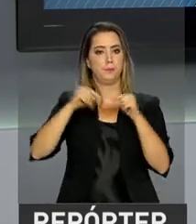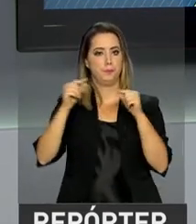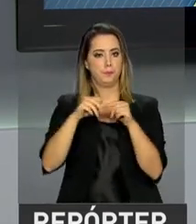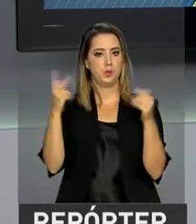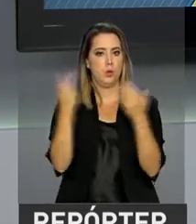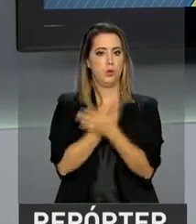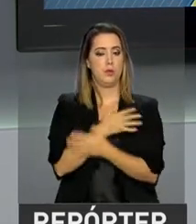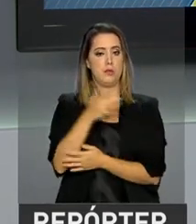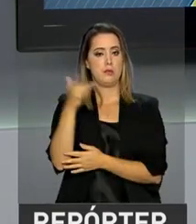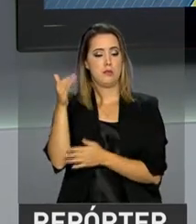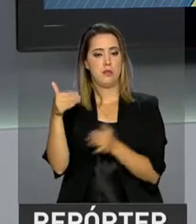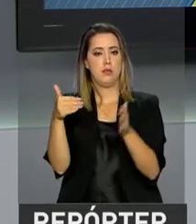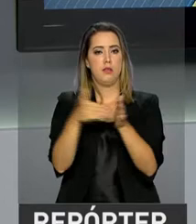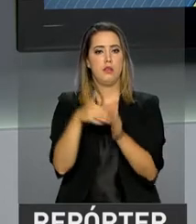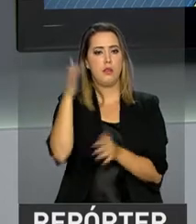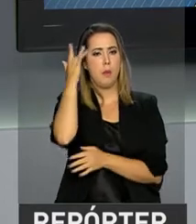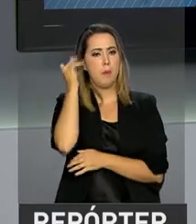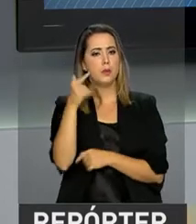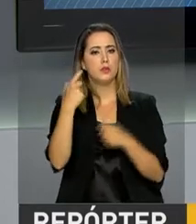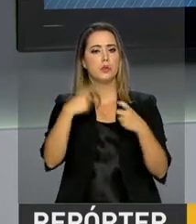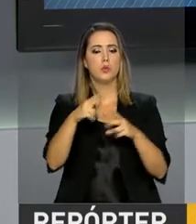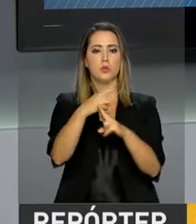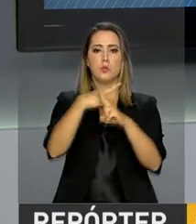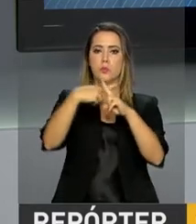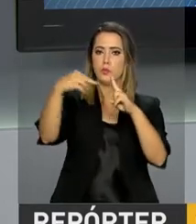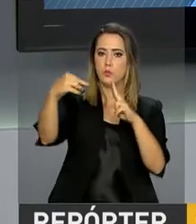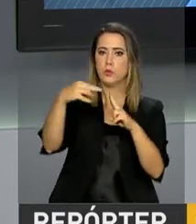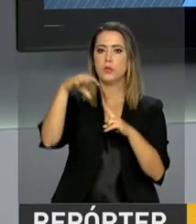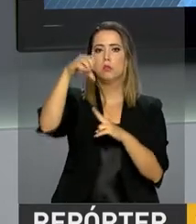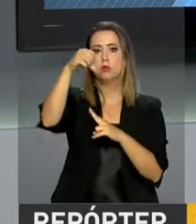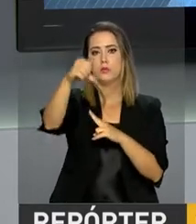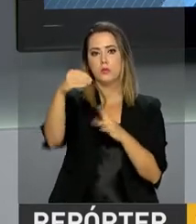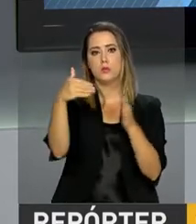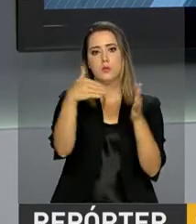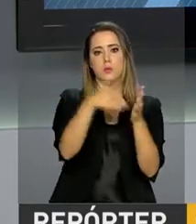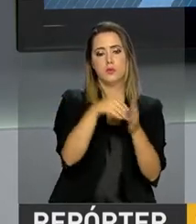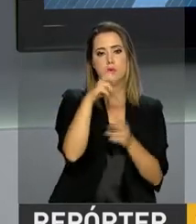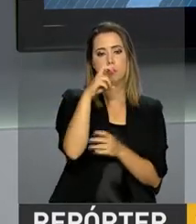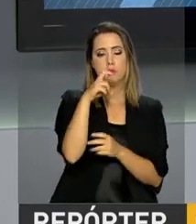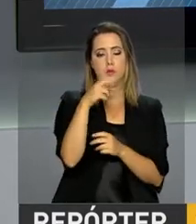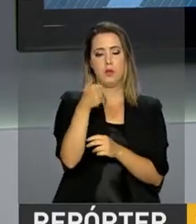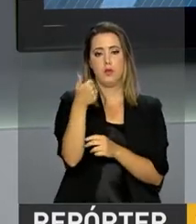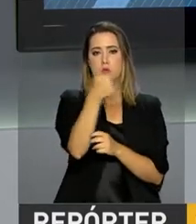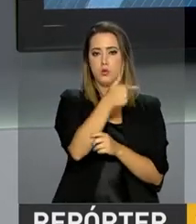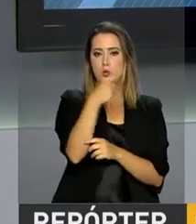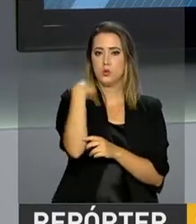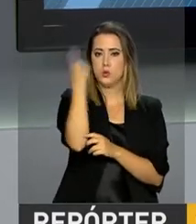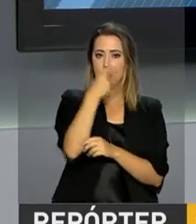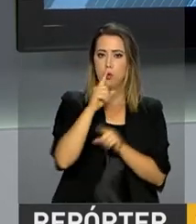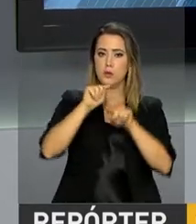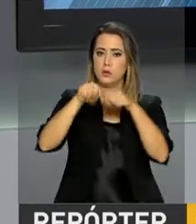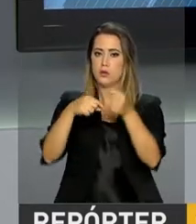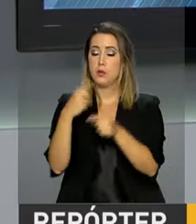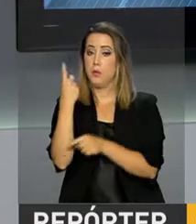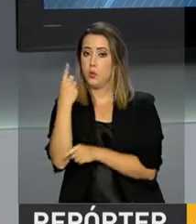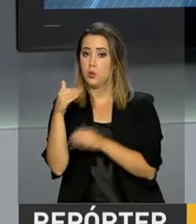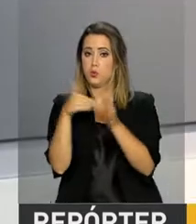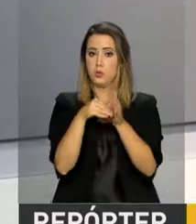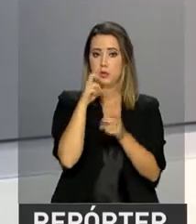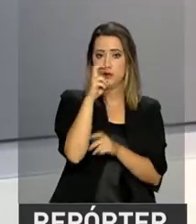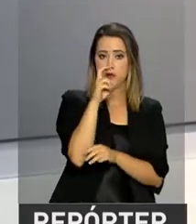até amanhã no Pavilhão Anísio Teixeira, na Universidade de Brasília, de 9 da manhã ao meio-dia e de